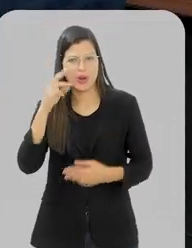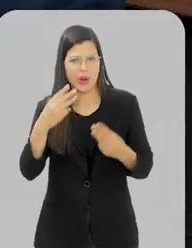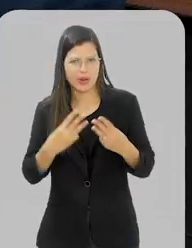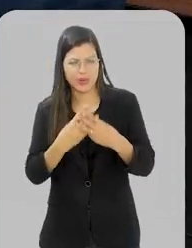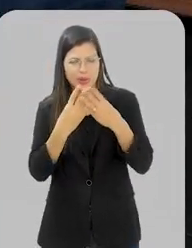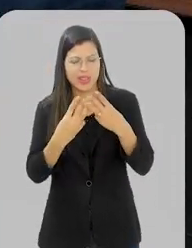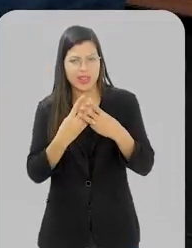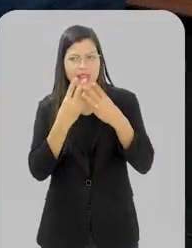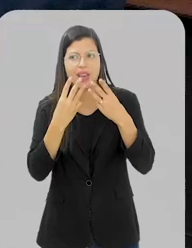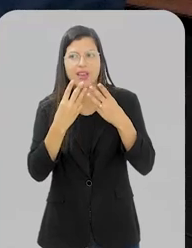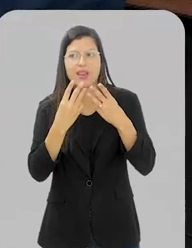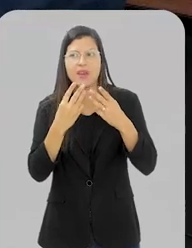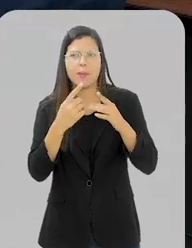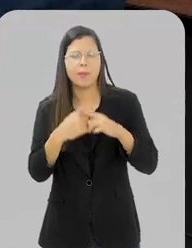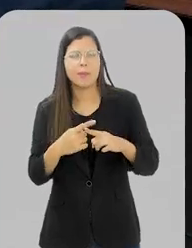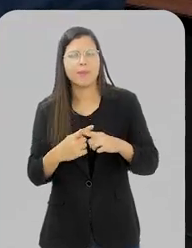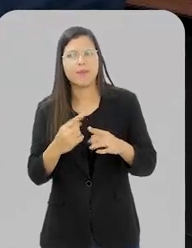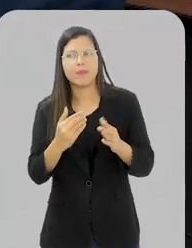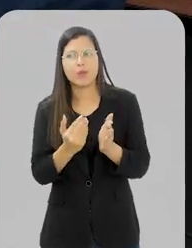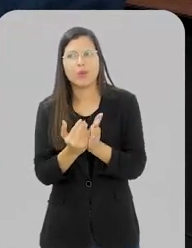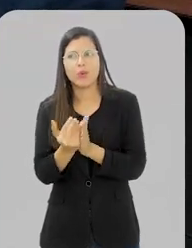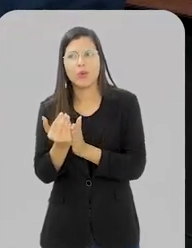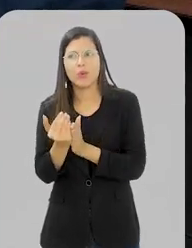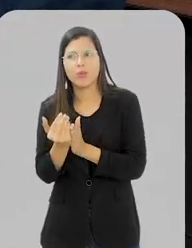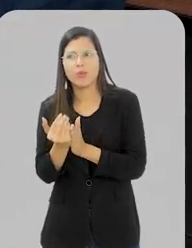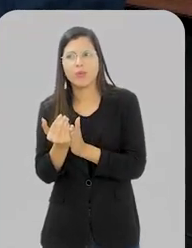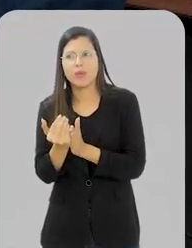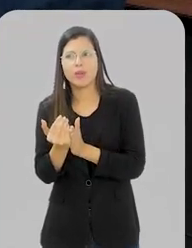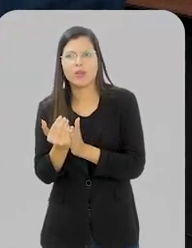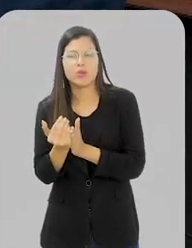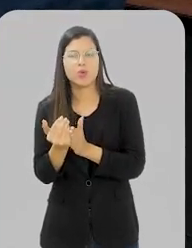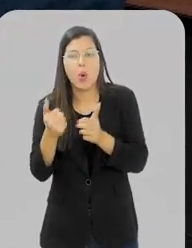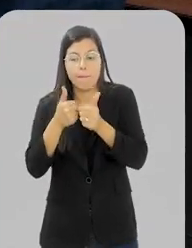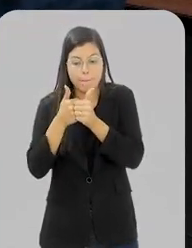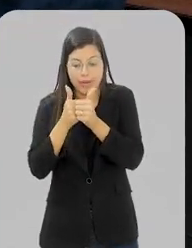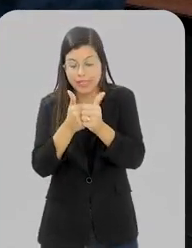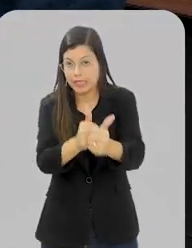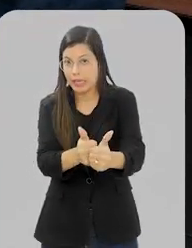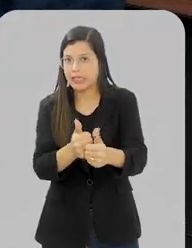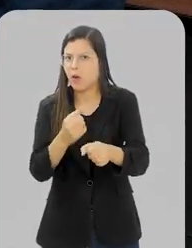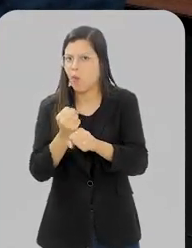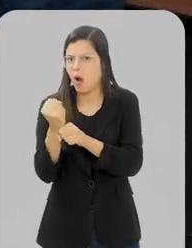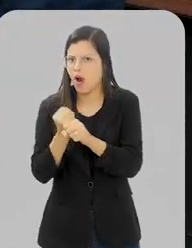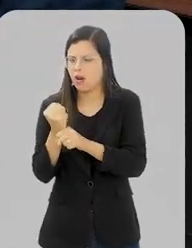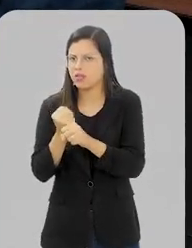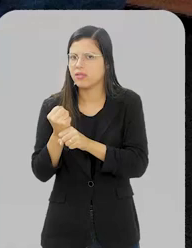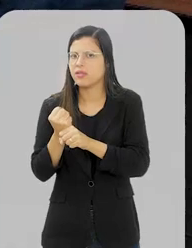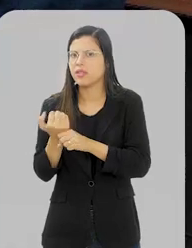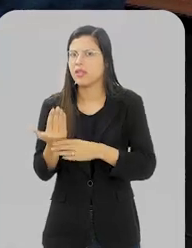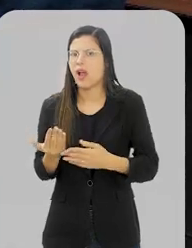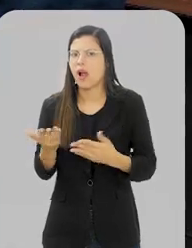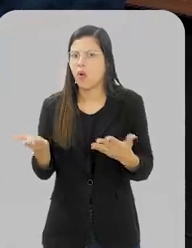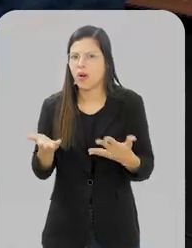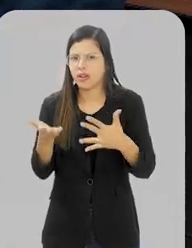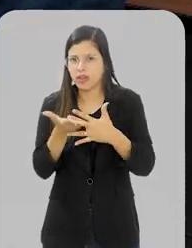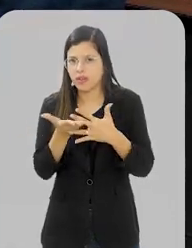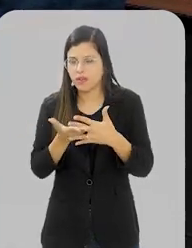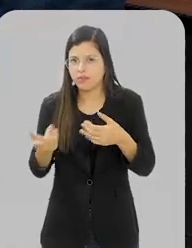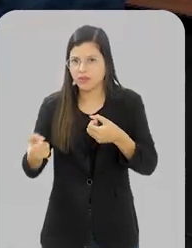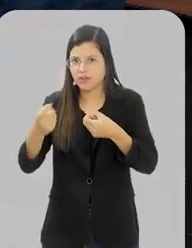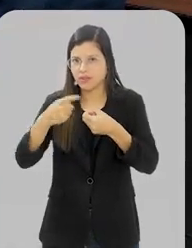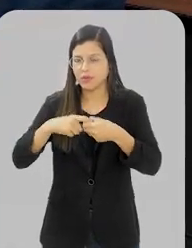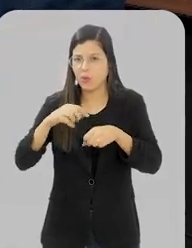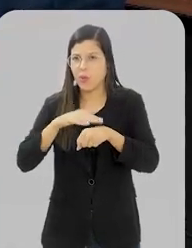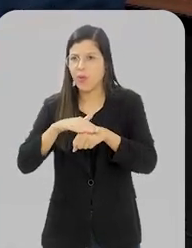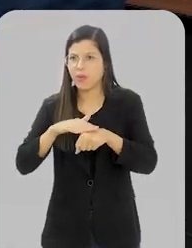história Judaica e por começamos dessa persegi são durante tantos anos então nós vamos ao intervalo e